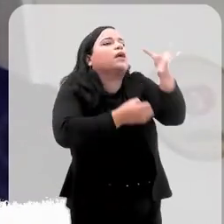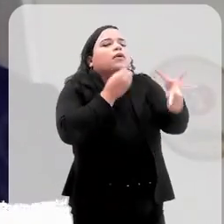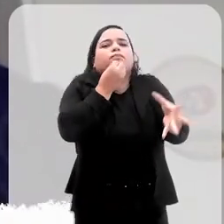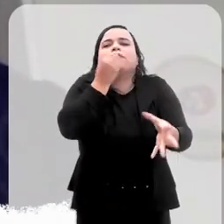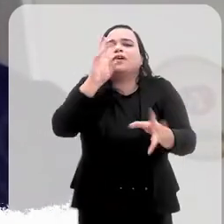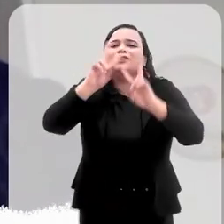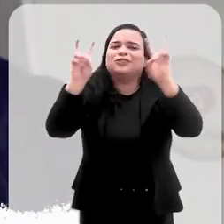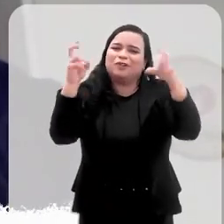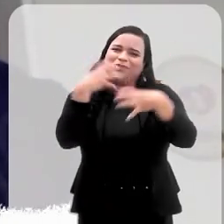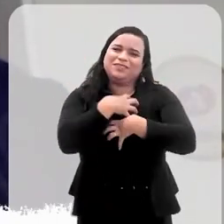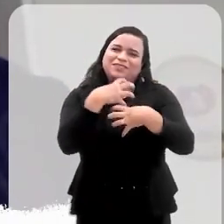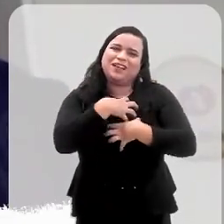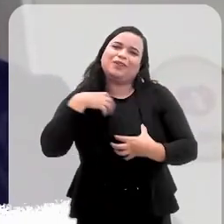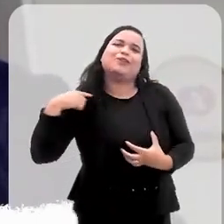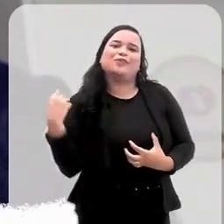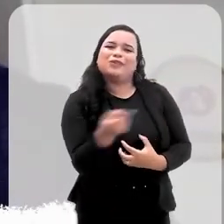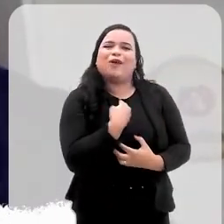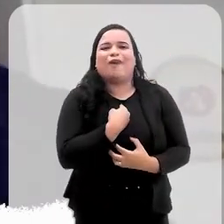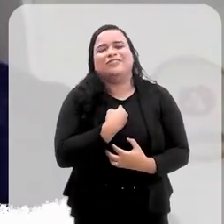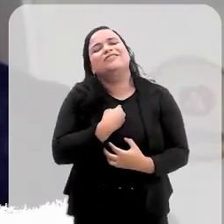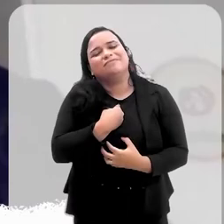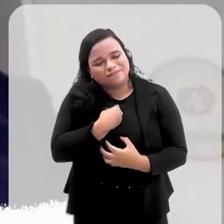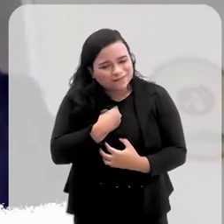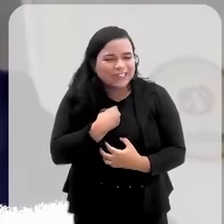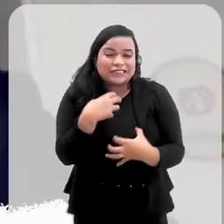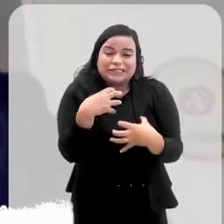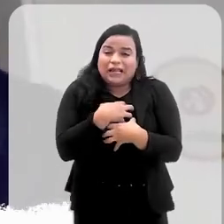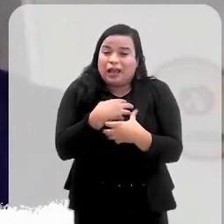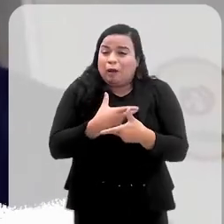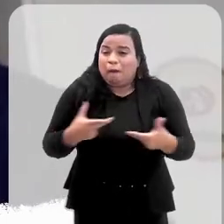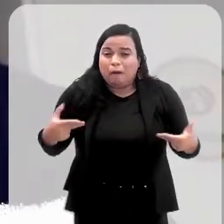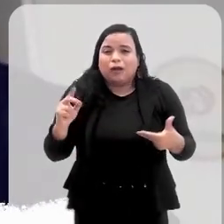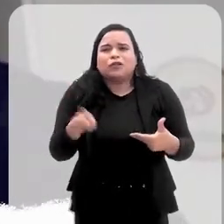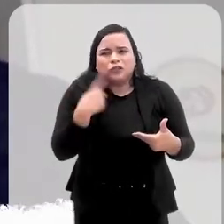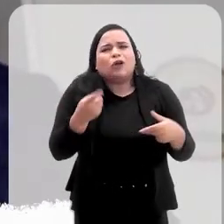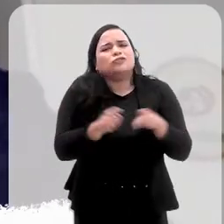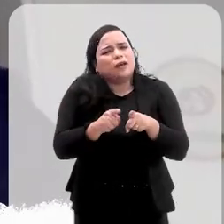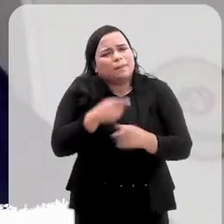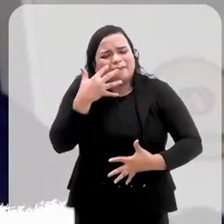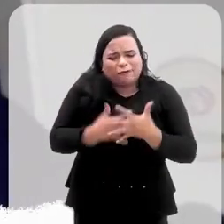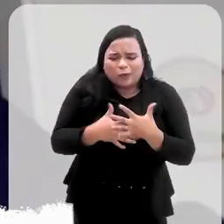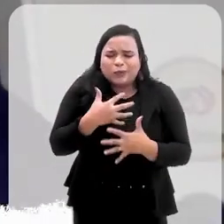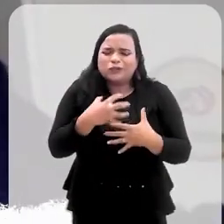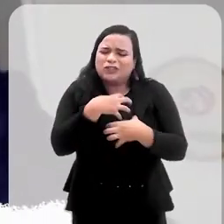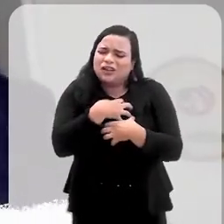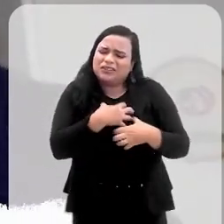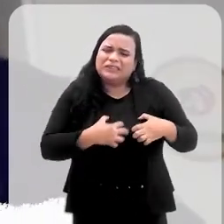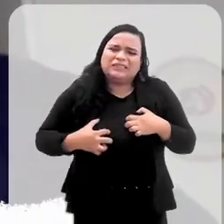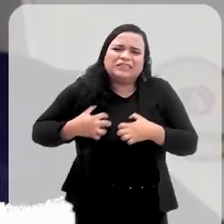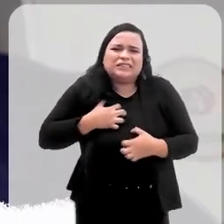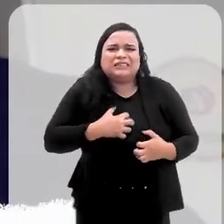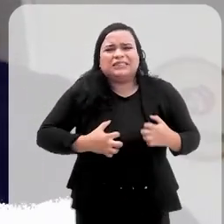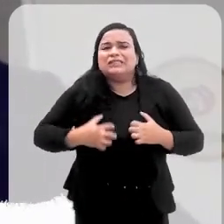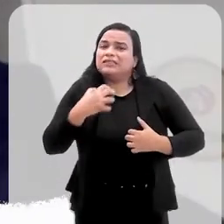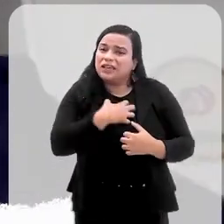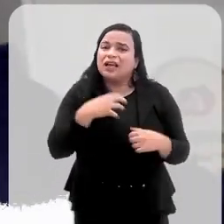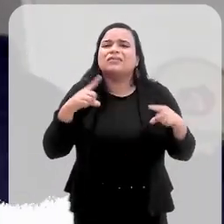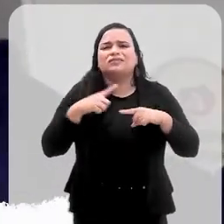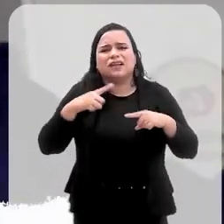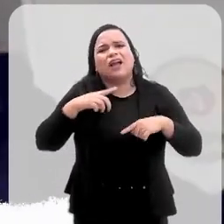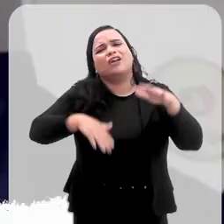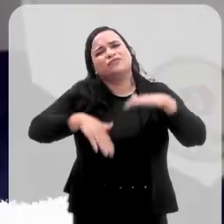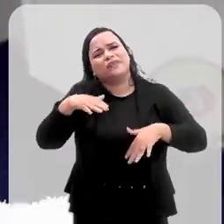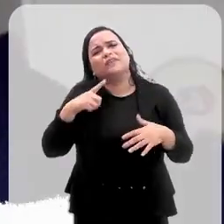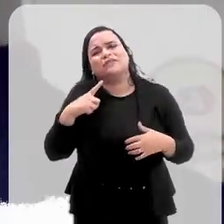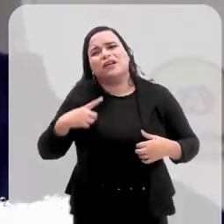também ressentimos muitas vezes quando algo dá errado, quando um comportamento é agressivo, né, ou autolesivo